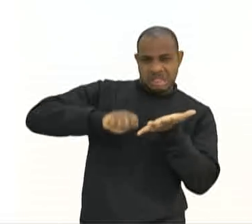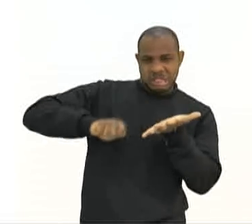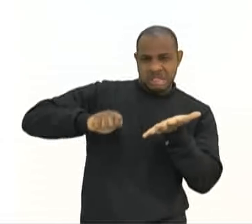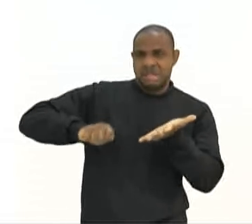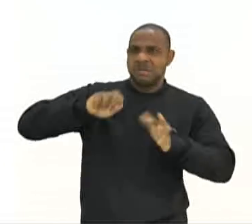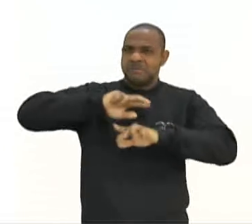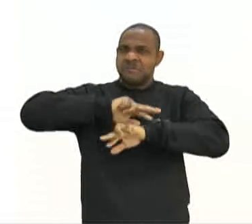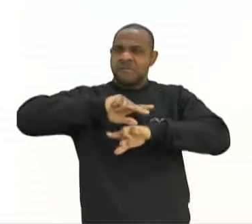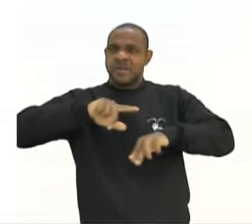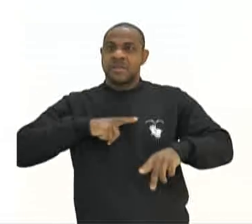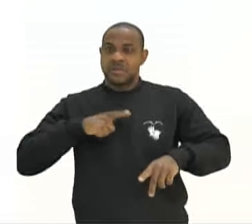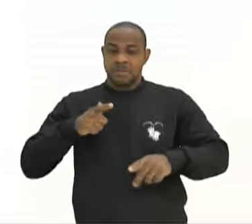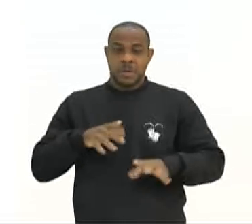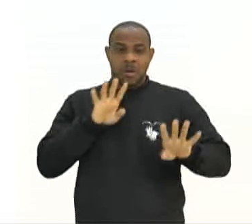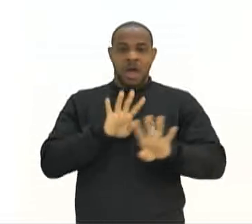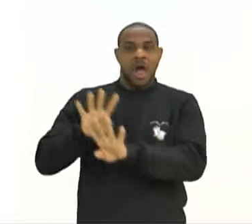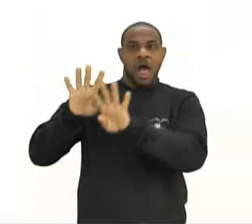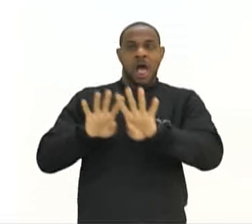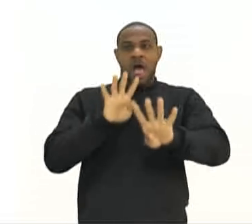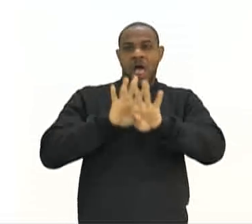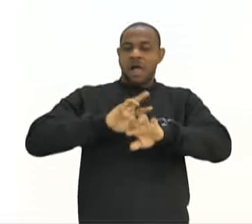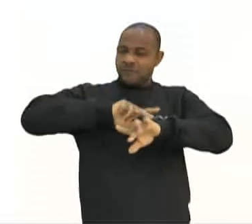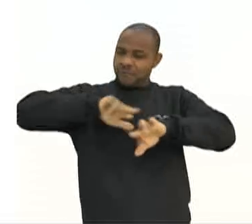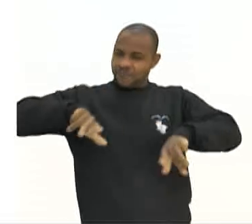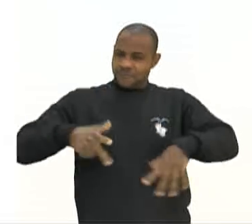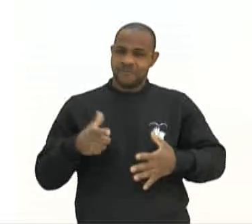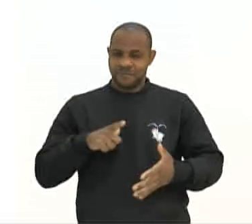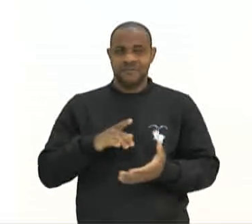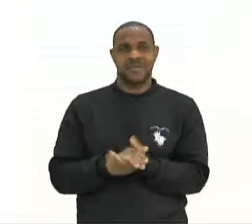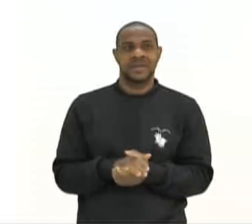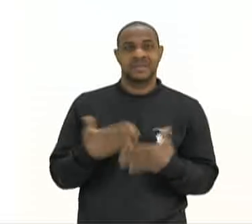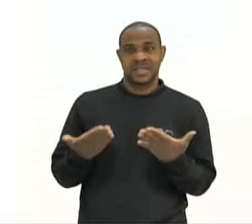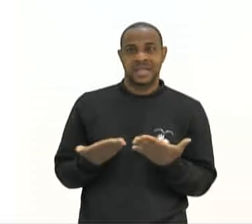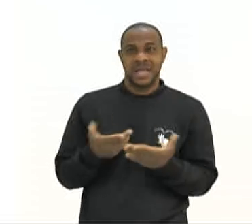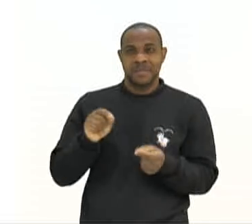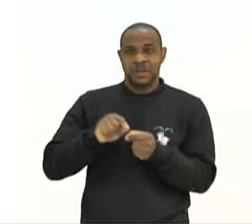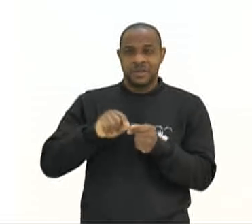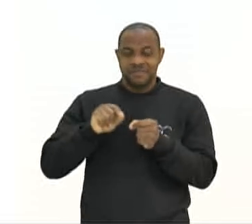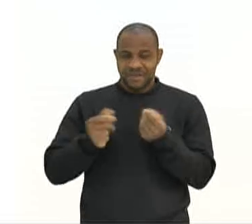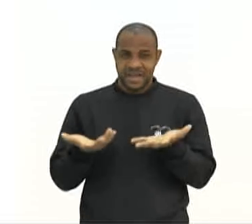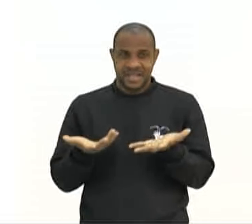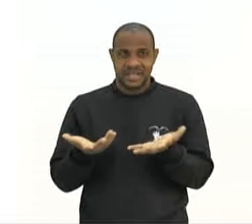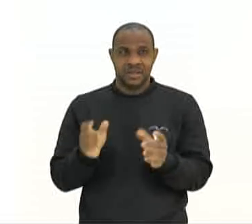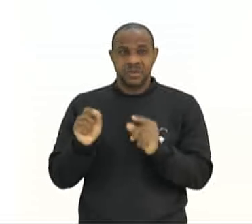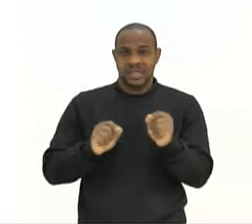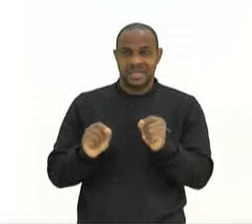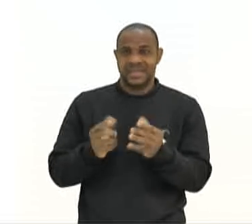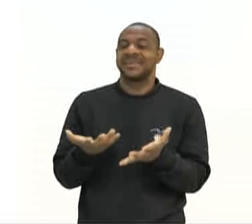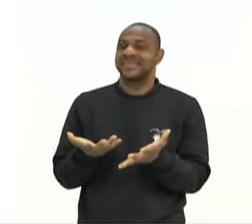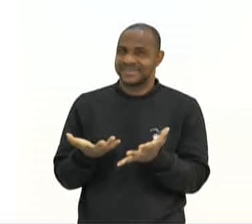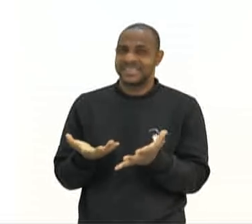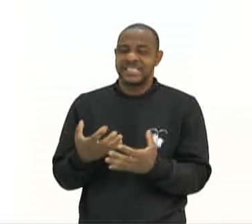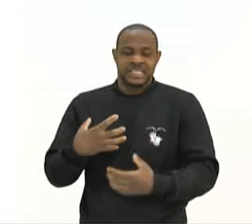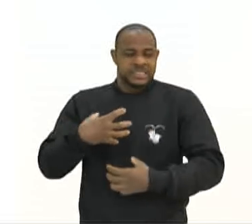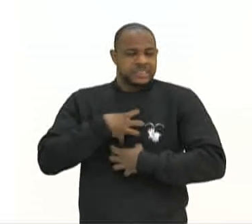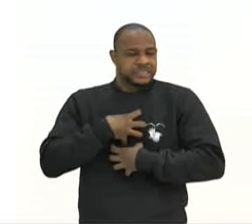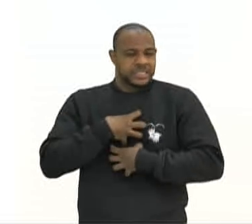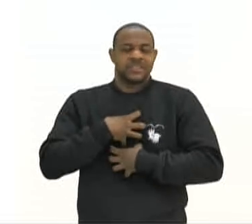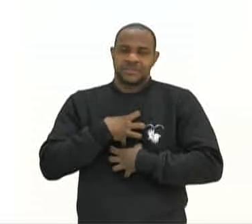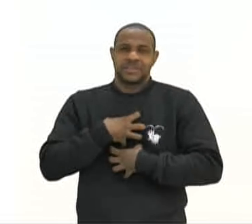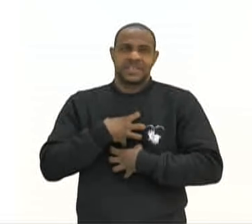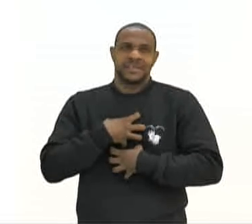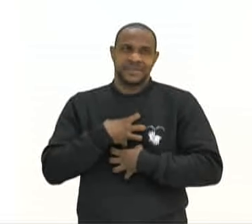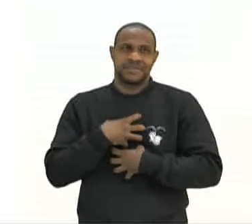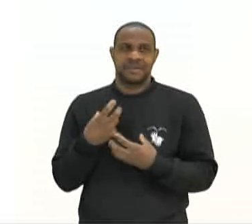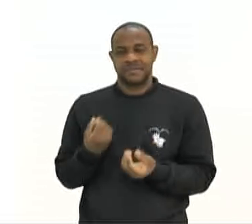muitos protestos. E quando as pessoas fazem isso, o que acontece? Incomoda, né? E infelizmente